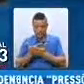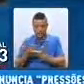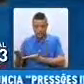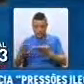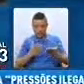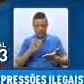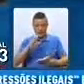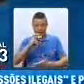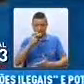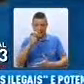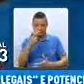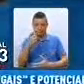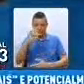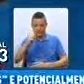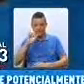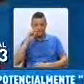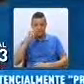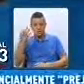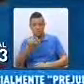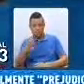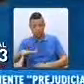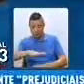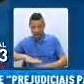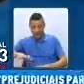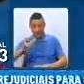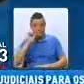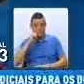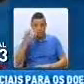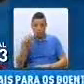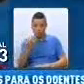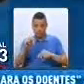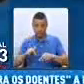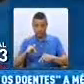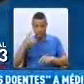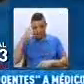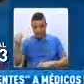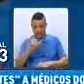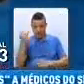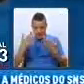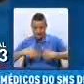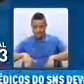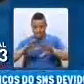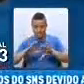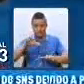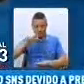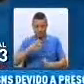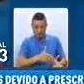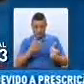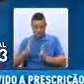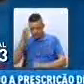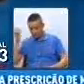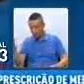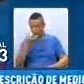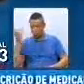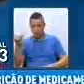de Vinho do Porto. Portanto, há uma enorme adesão do setor do vinho do Porto a esta iniciativa. Mas também da parte cultural da